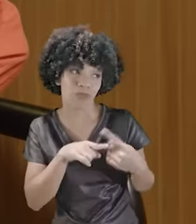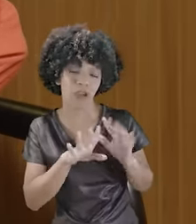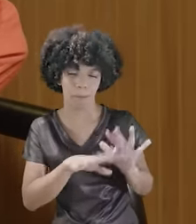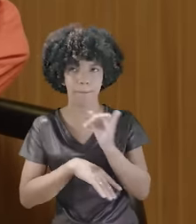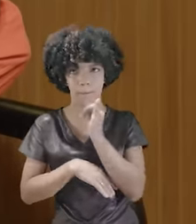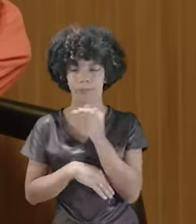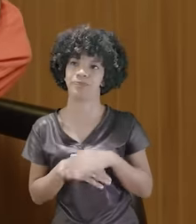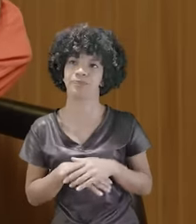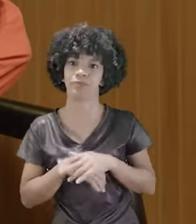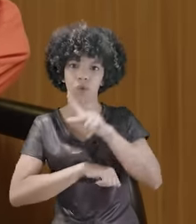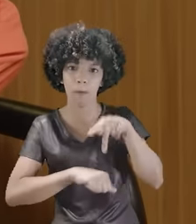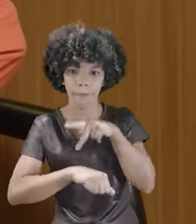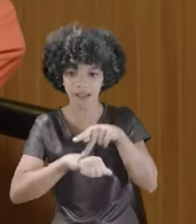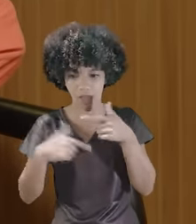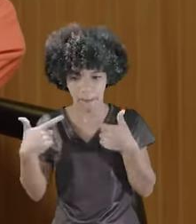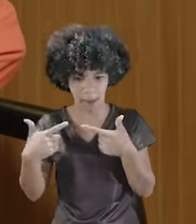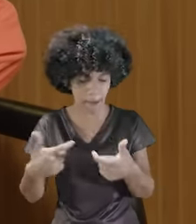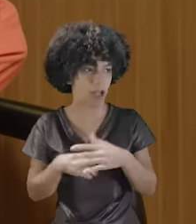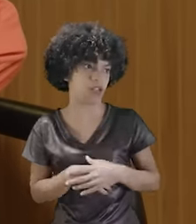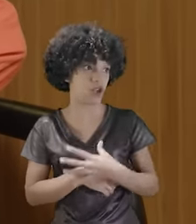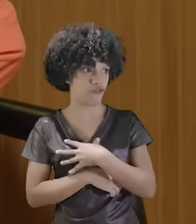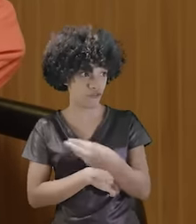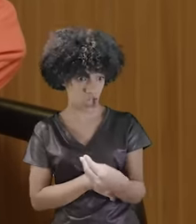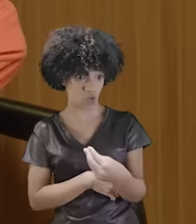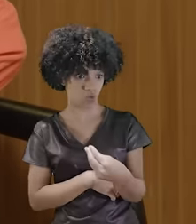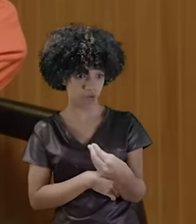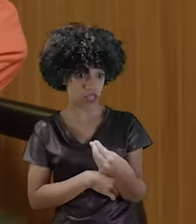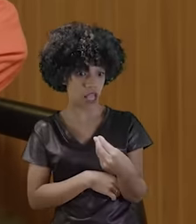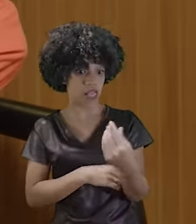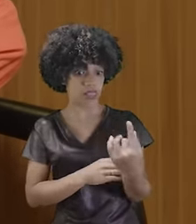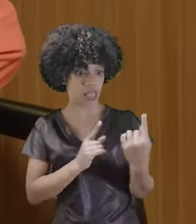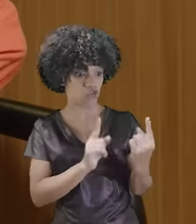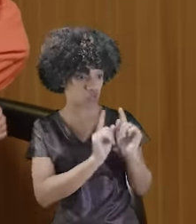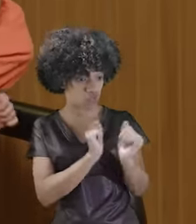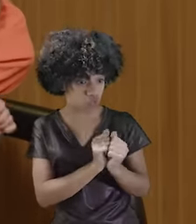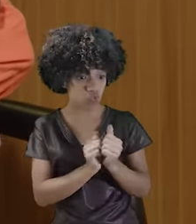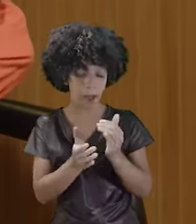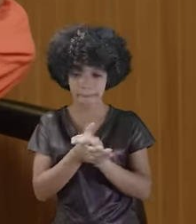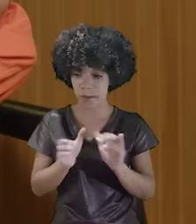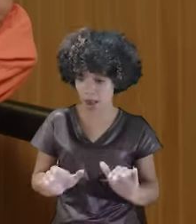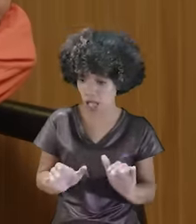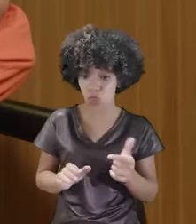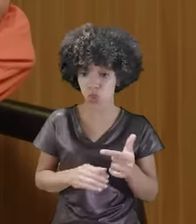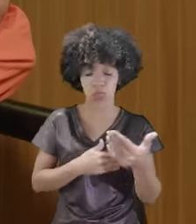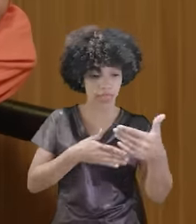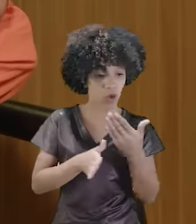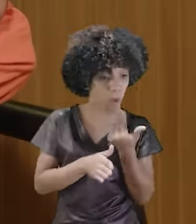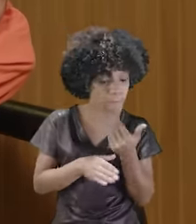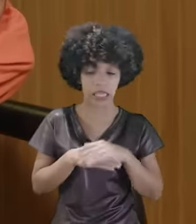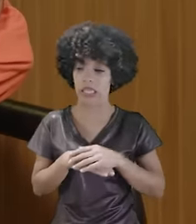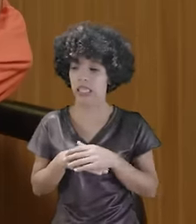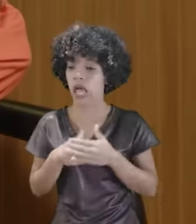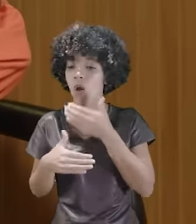pensa você tá num pai está com guerra seu filho está no seu frente sem pai sem comida vocês